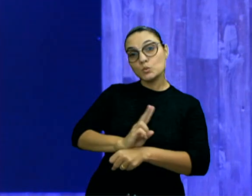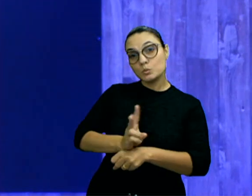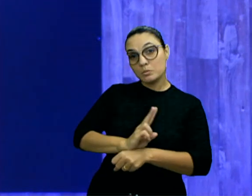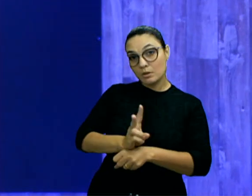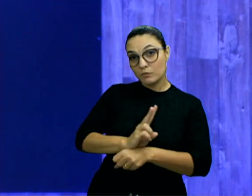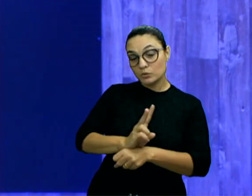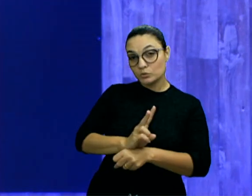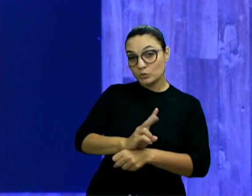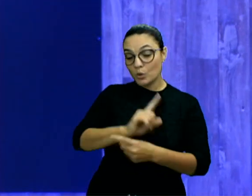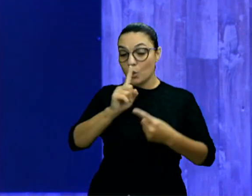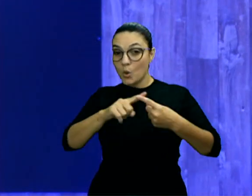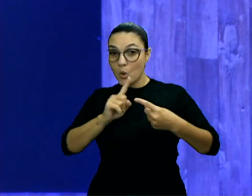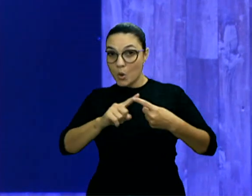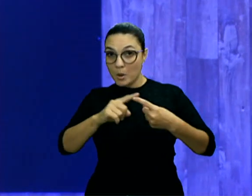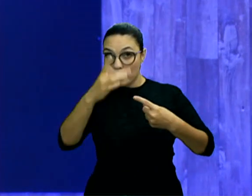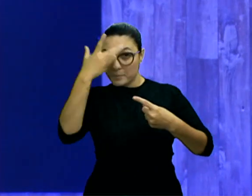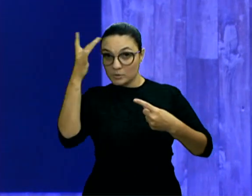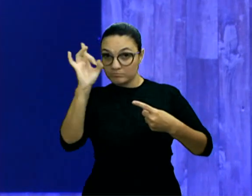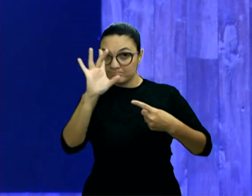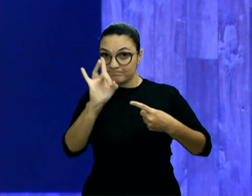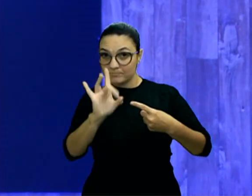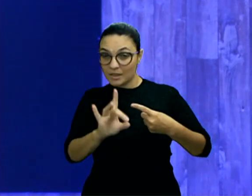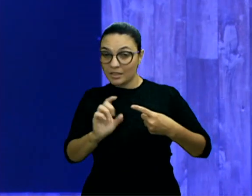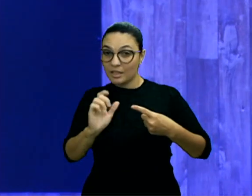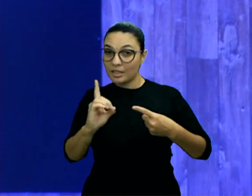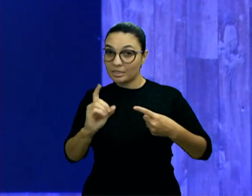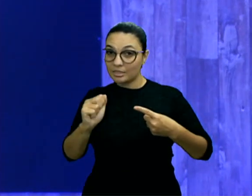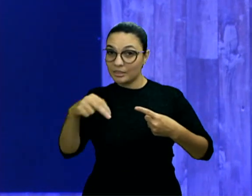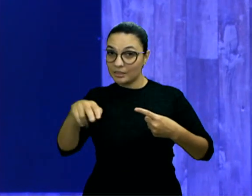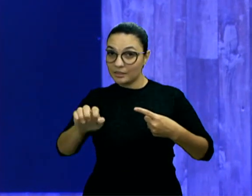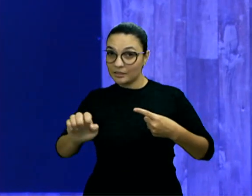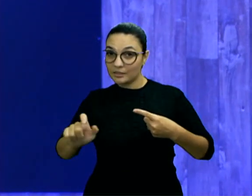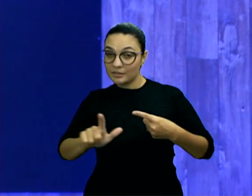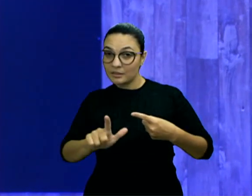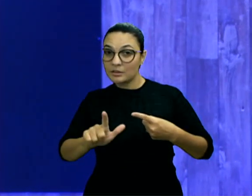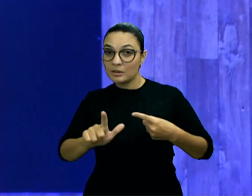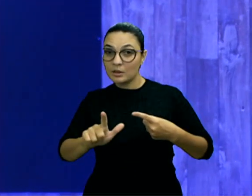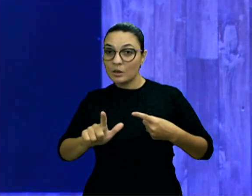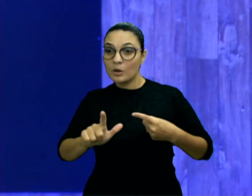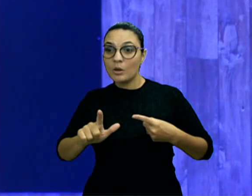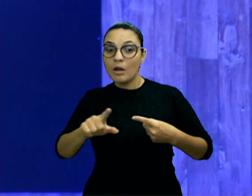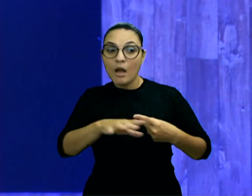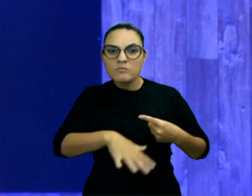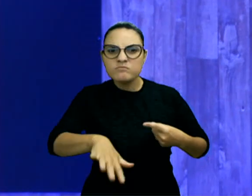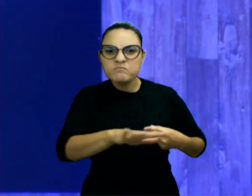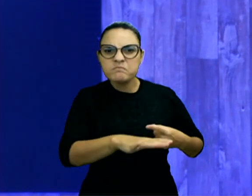sátrapas tinham que prestar contas a eles